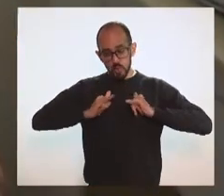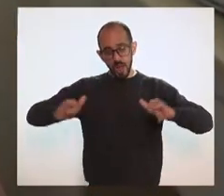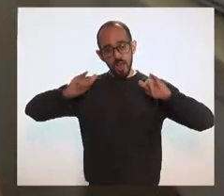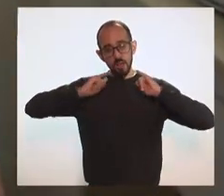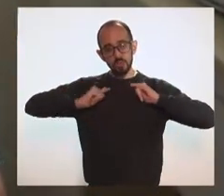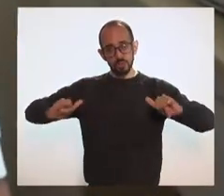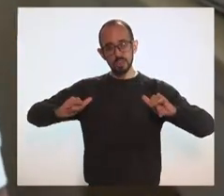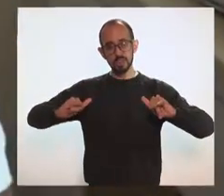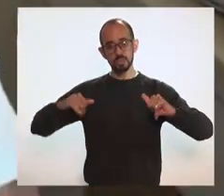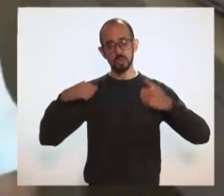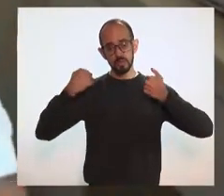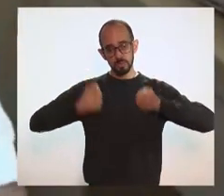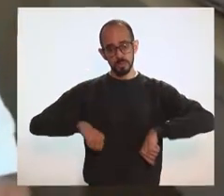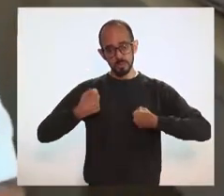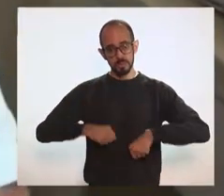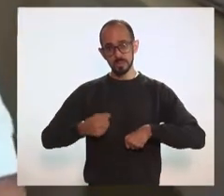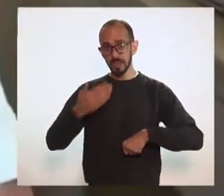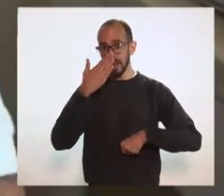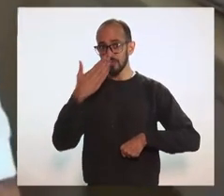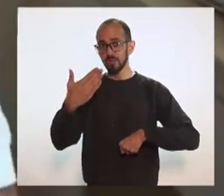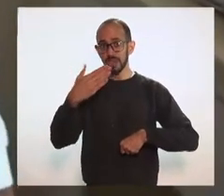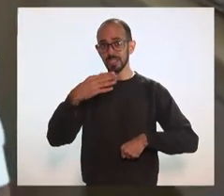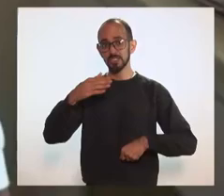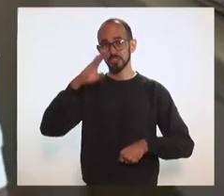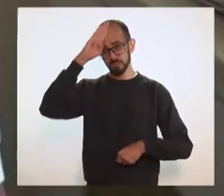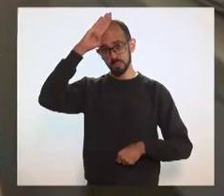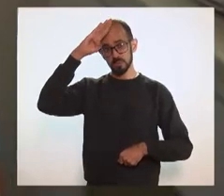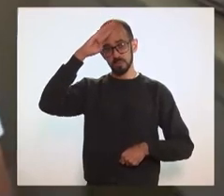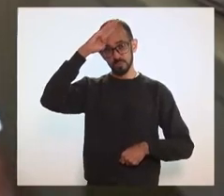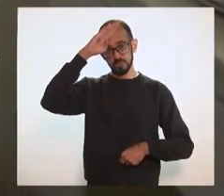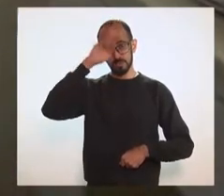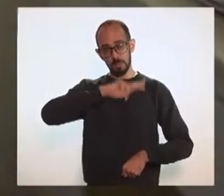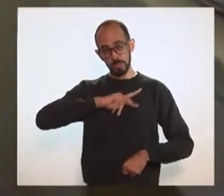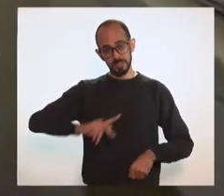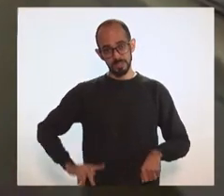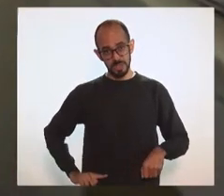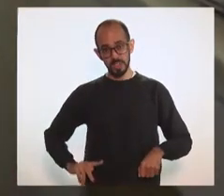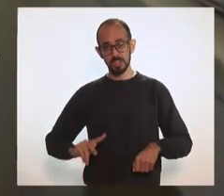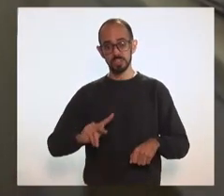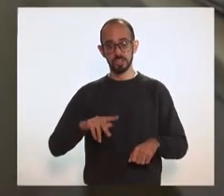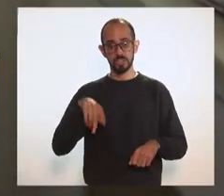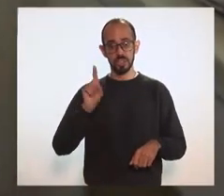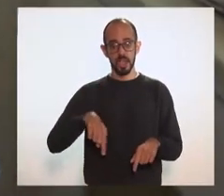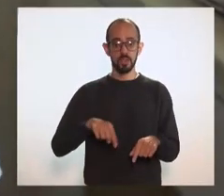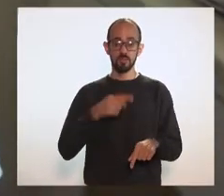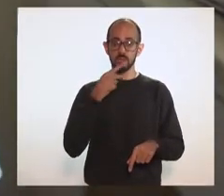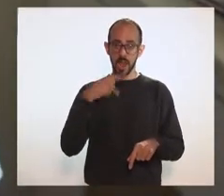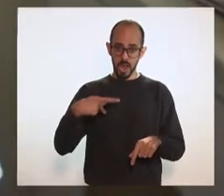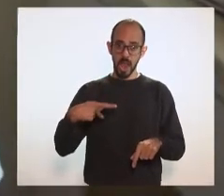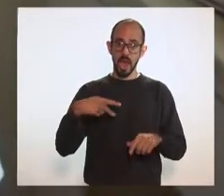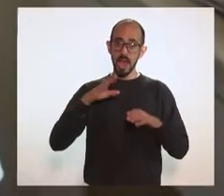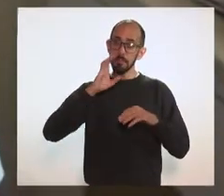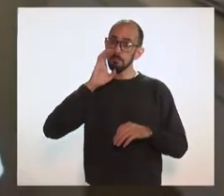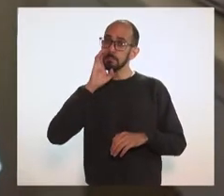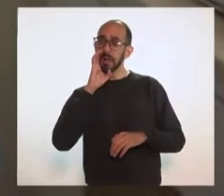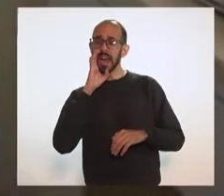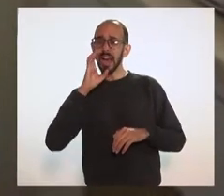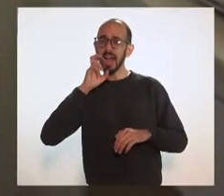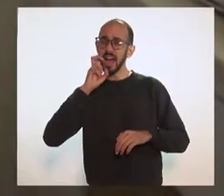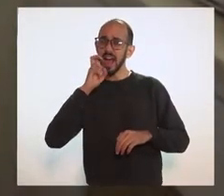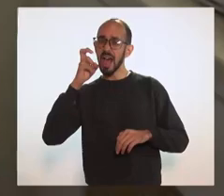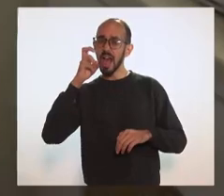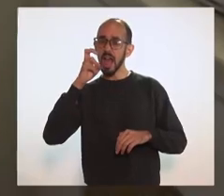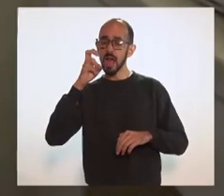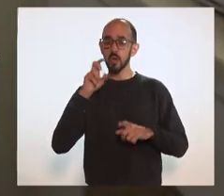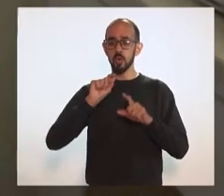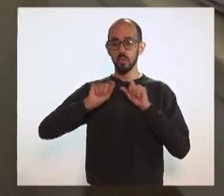na frente o presidente da República e dizer assim, como eu ouvi, deputada Adriana Baltazar,